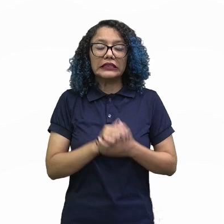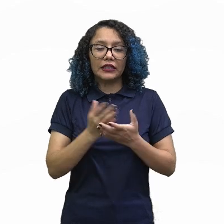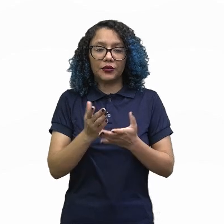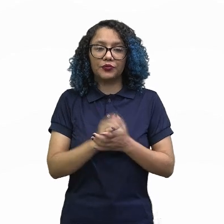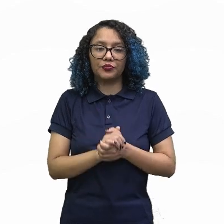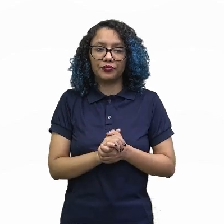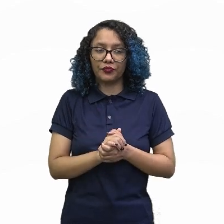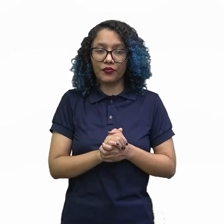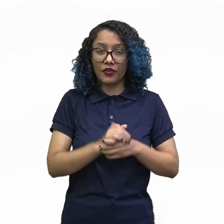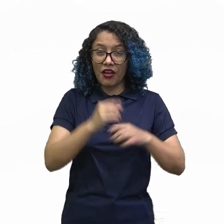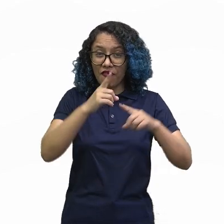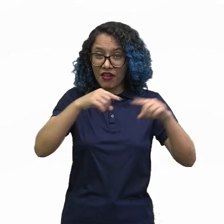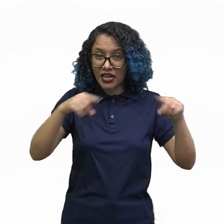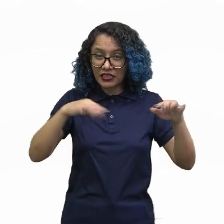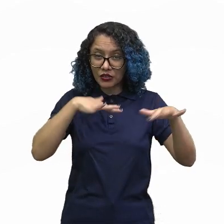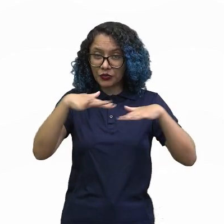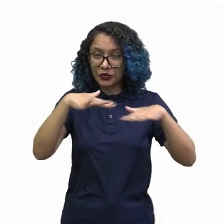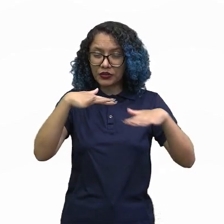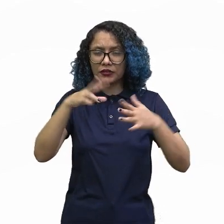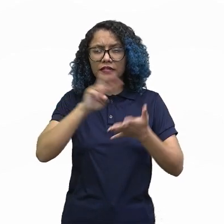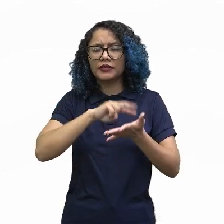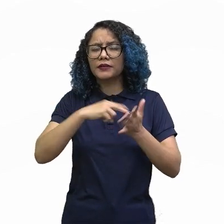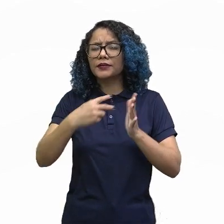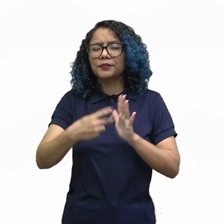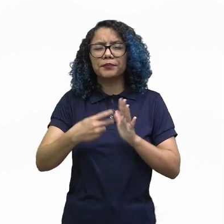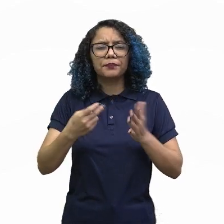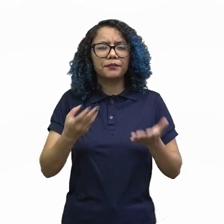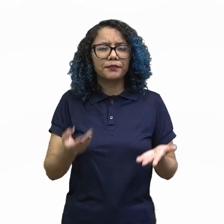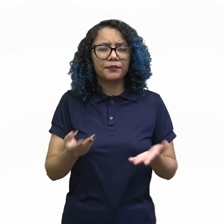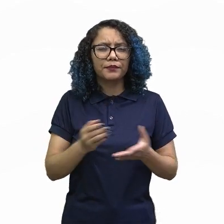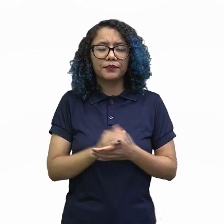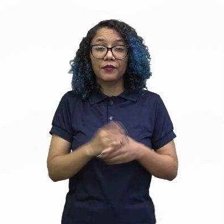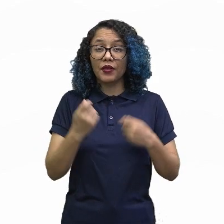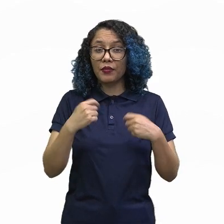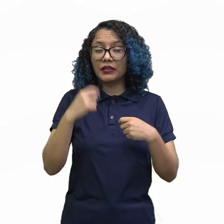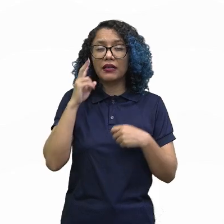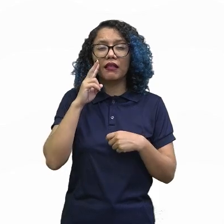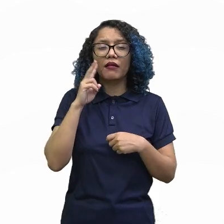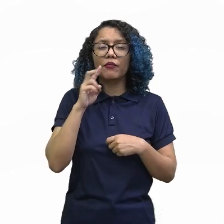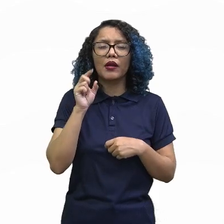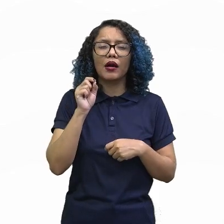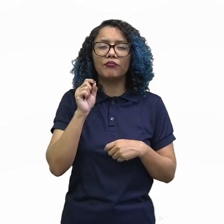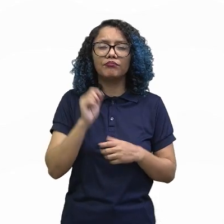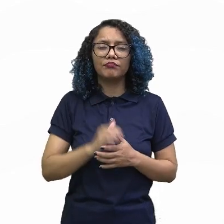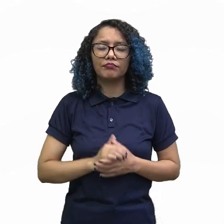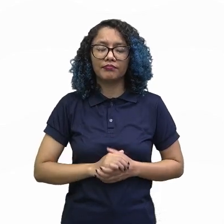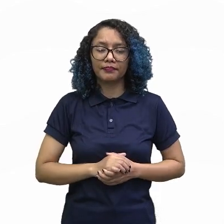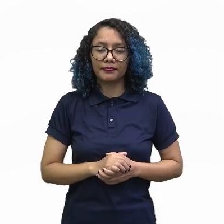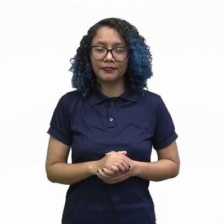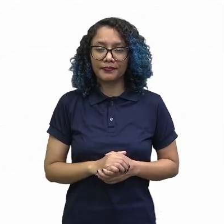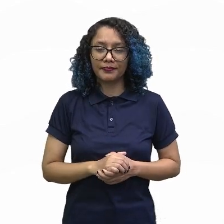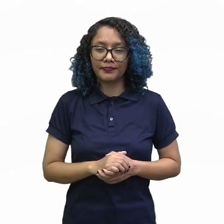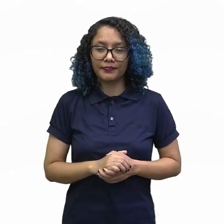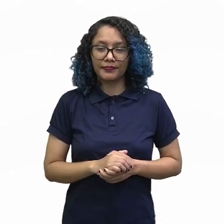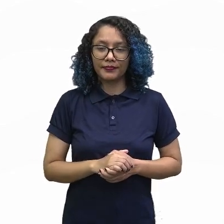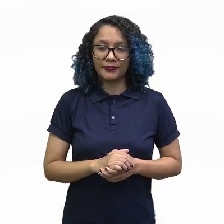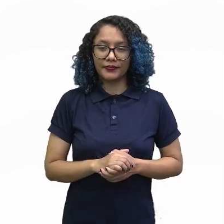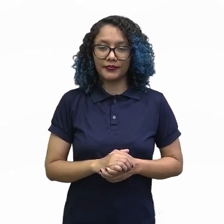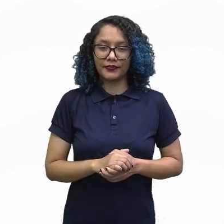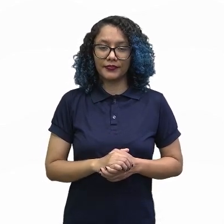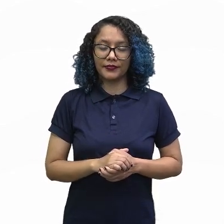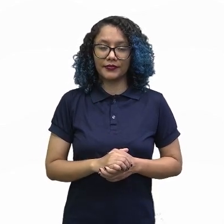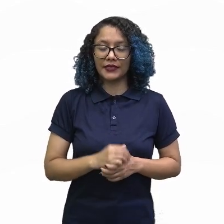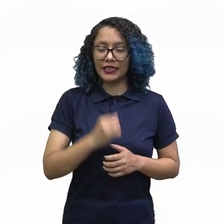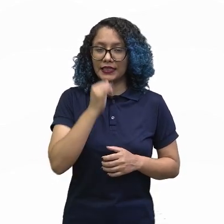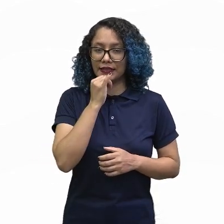agitação, você lembra sempre de que? Você vai lembrar aqui, por exemplo, eu